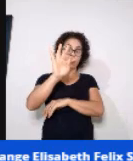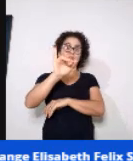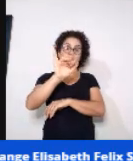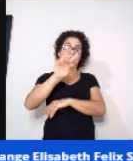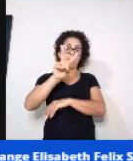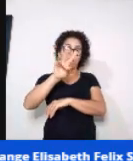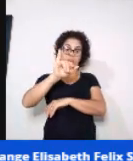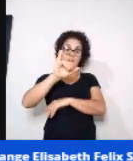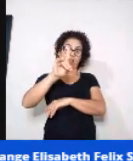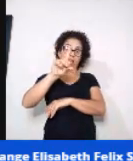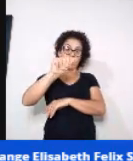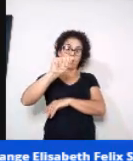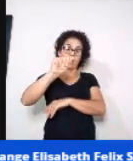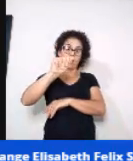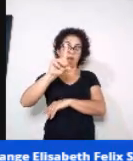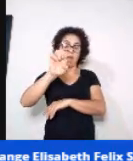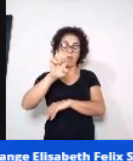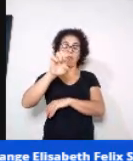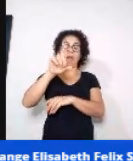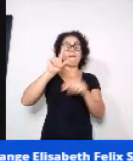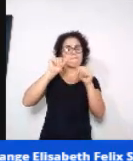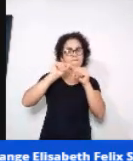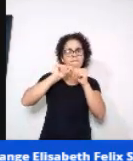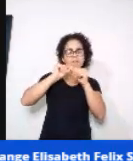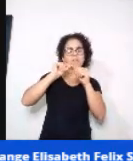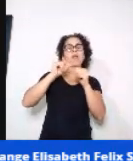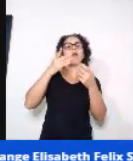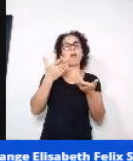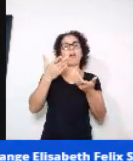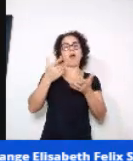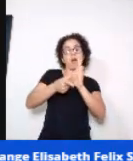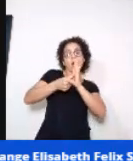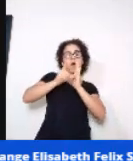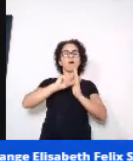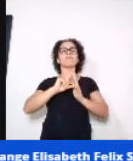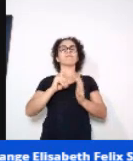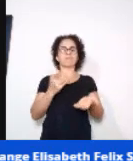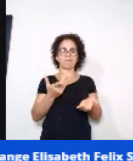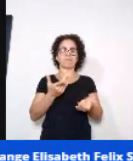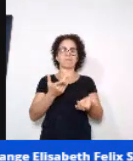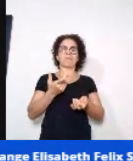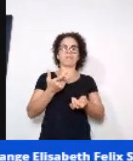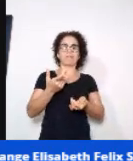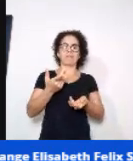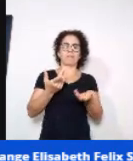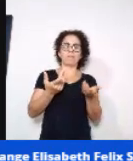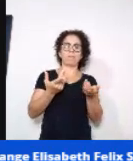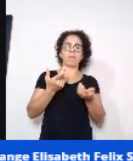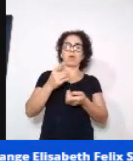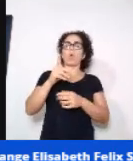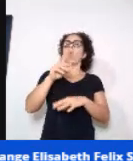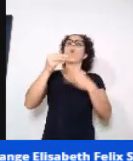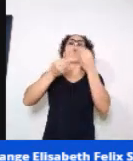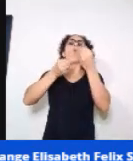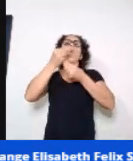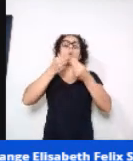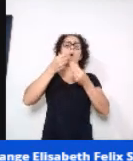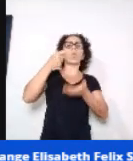do meu aluno se o meu coordenador está me cobrando uma coisa que eu, enquanto professor, não dou conta de fazer? Ué, meio